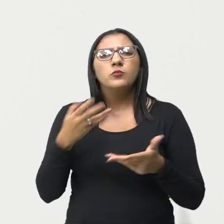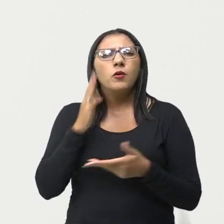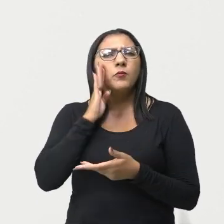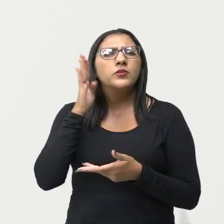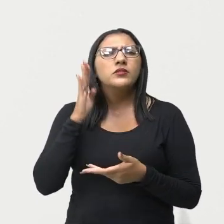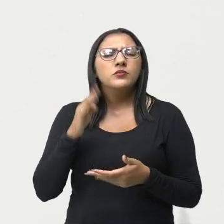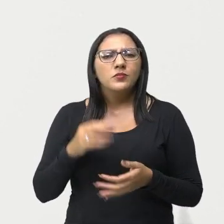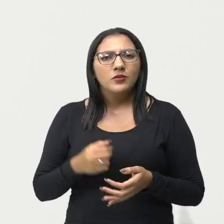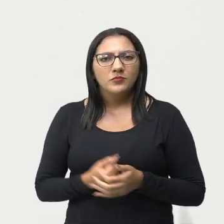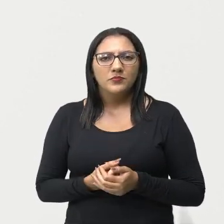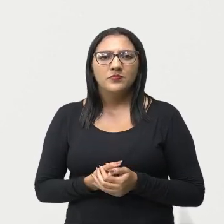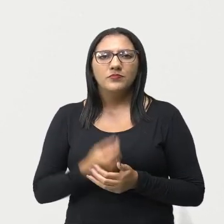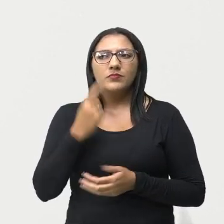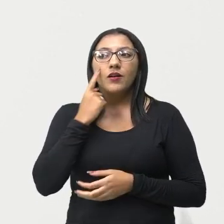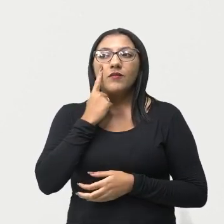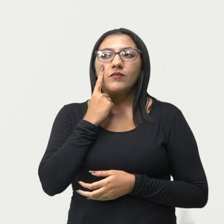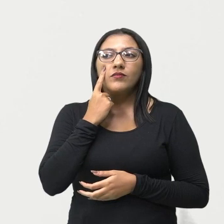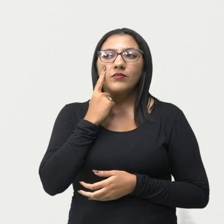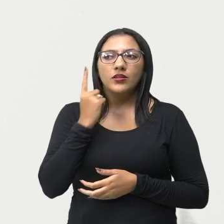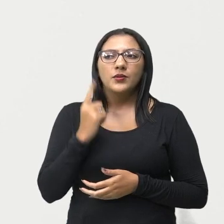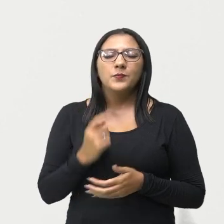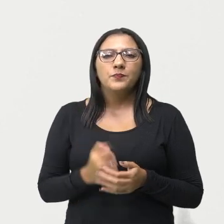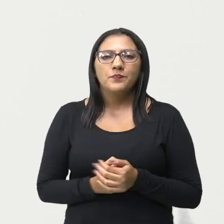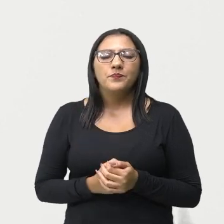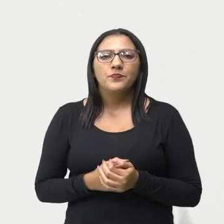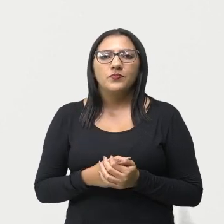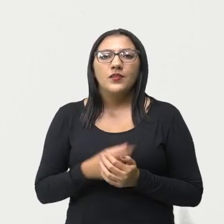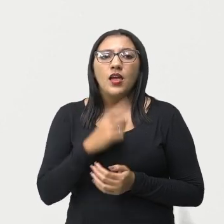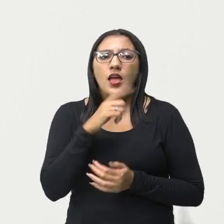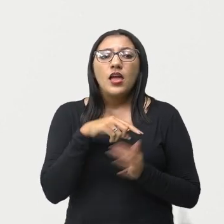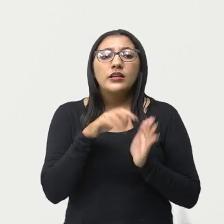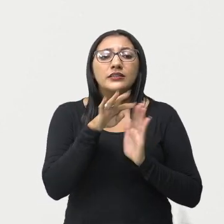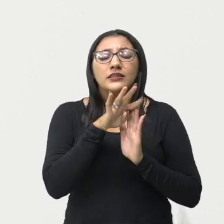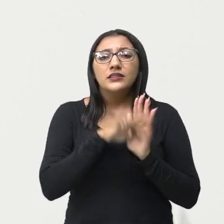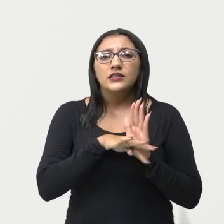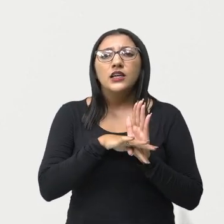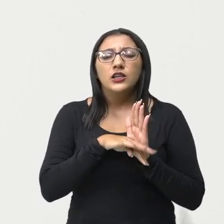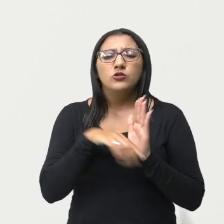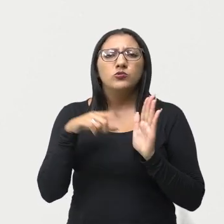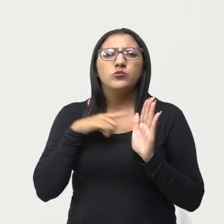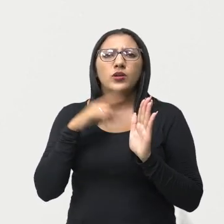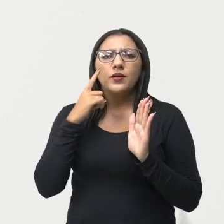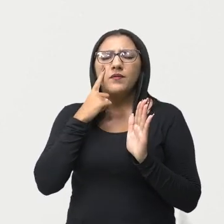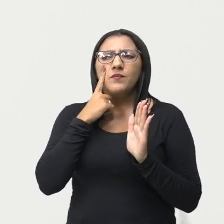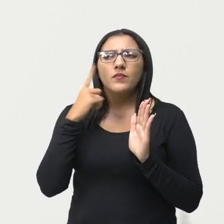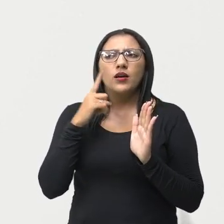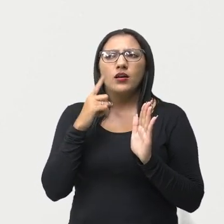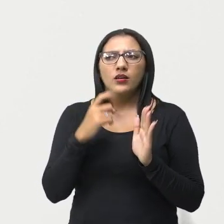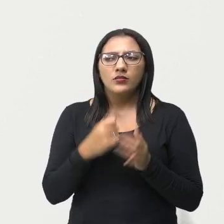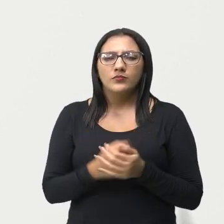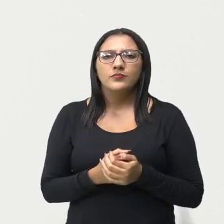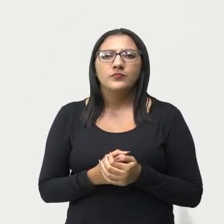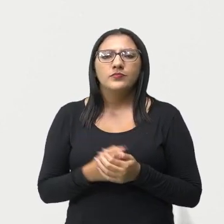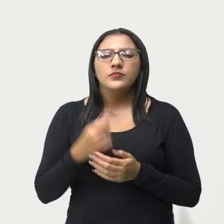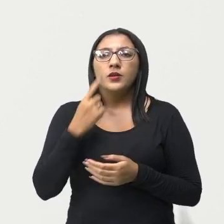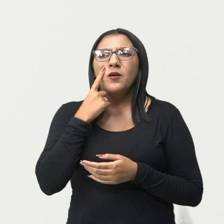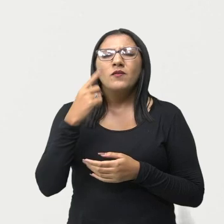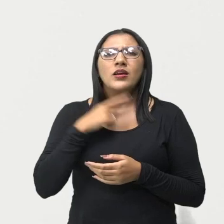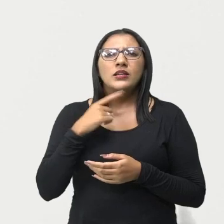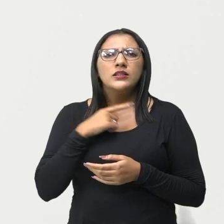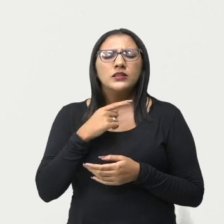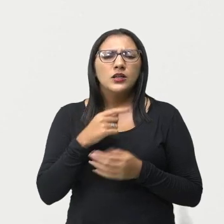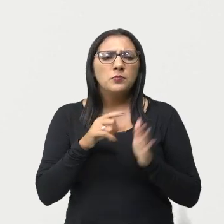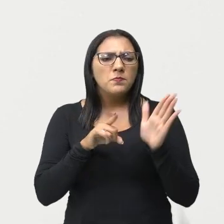que no enunciado da questão, afirma-se, esse texto fala principalmente. Então, quando a gente tem essa